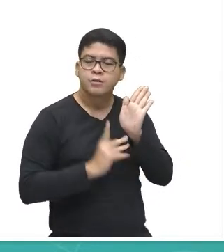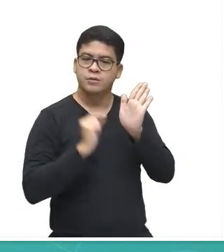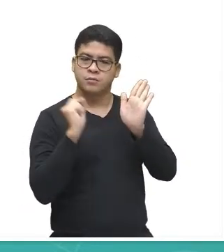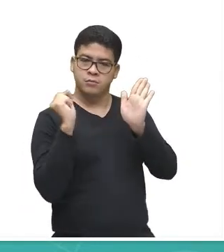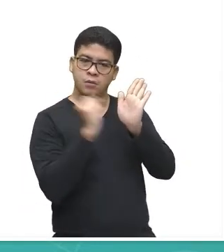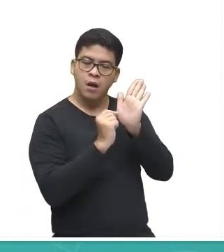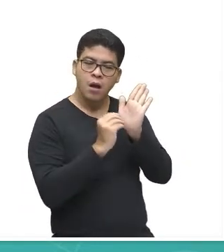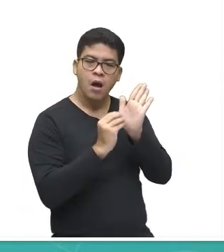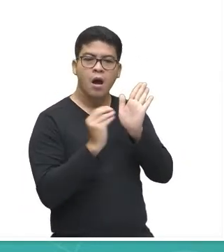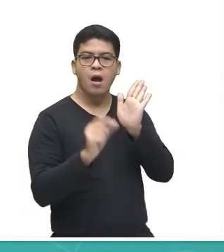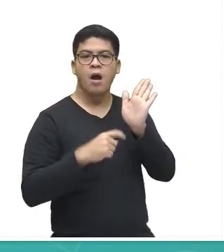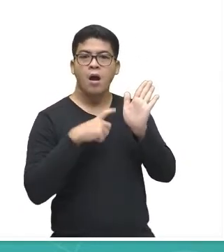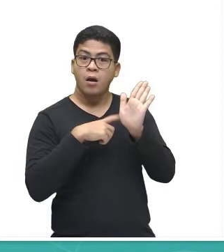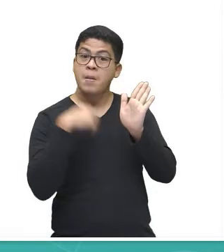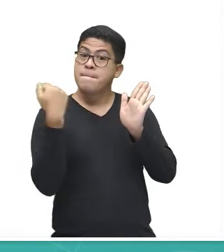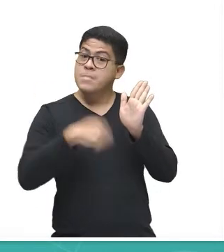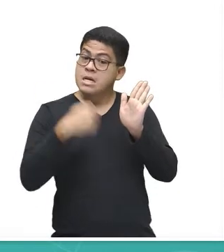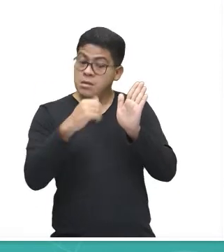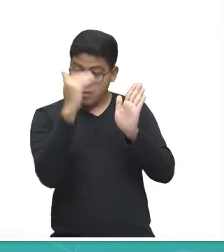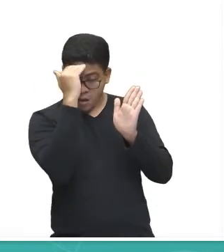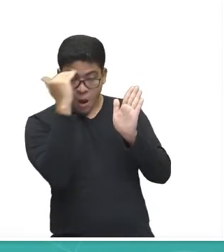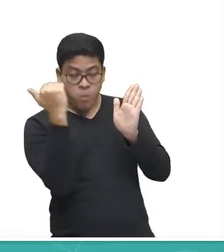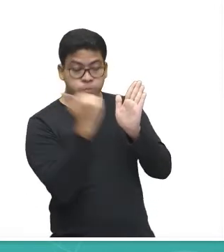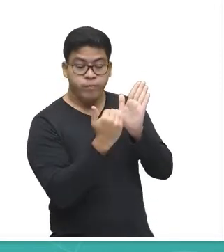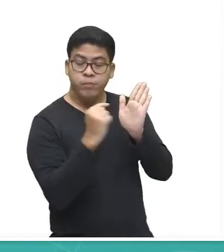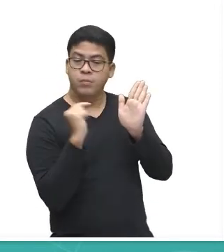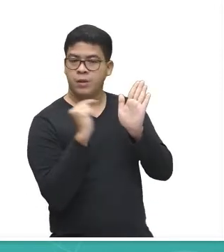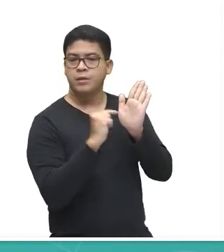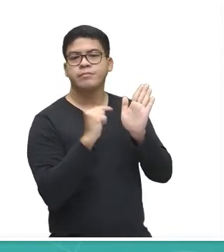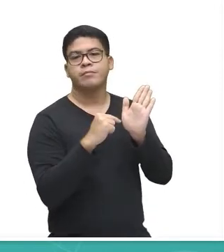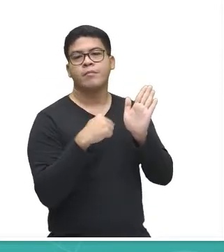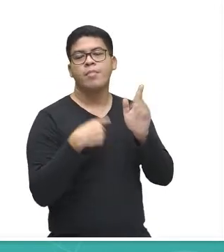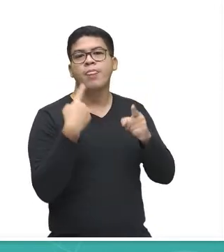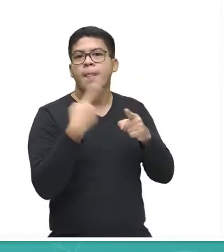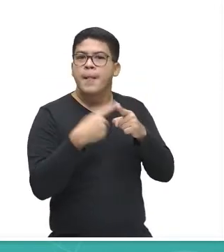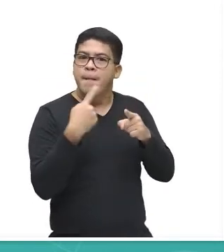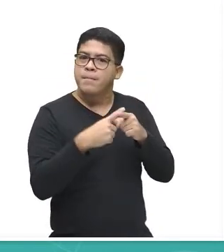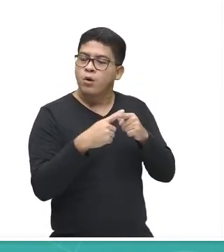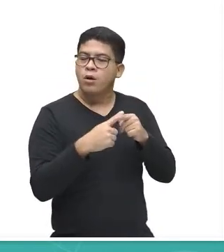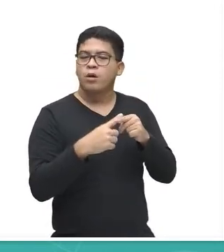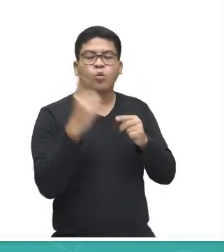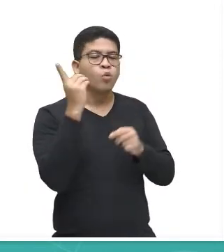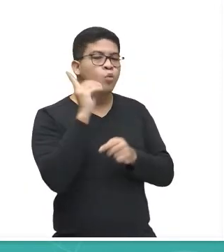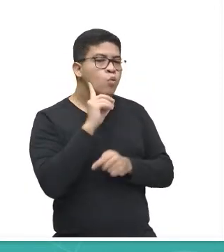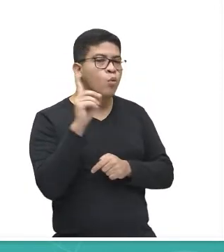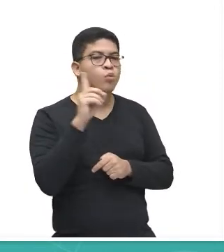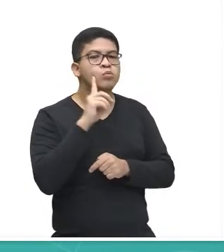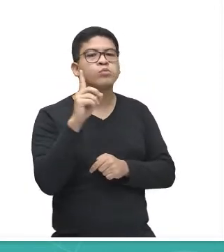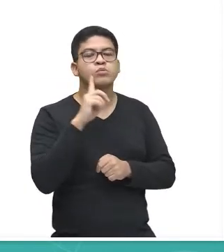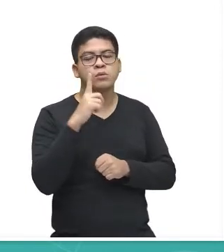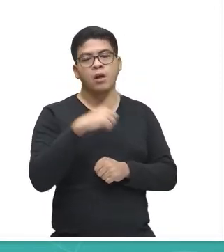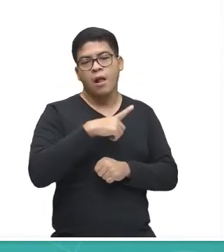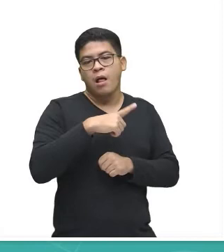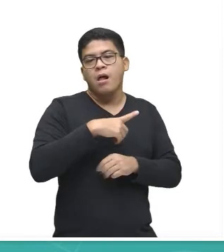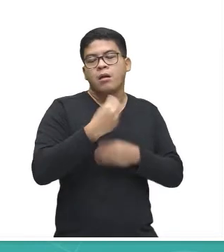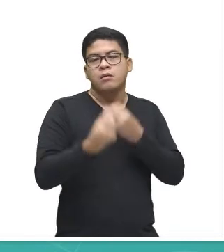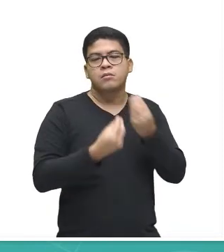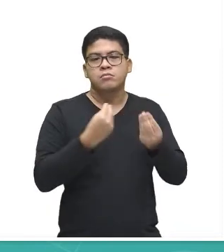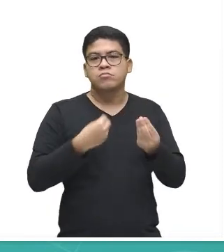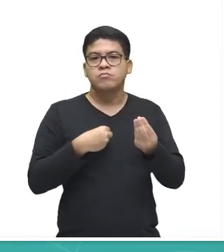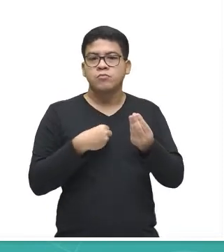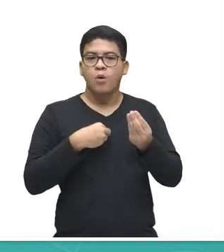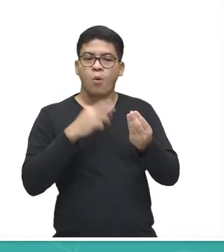esse contrato ele deve ser respeitado ou pelo menos aperfeiçoado a cada dia. Até agora elas encontraram um caminho